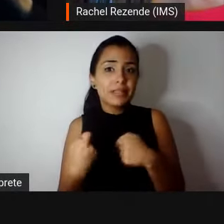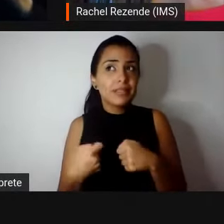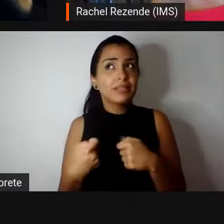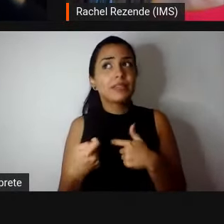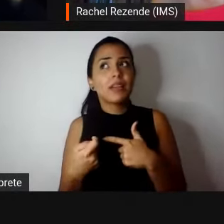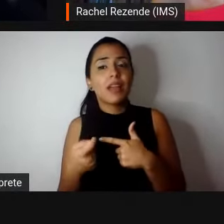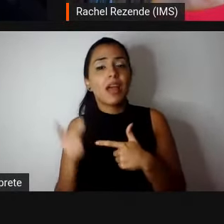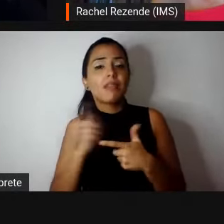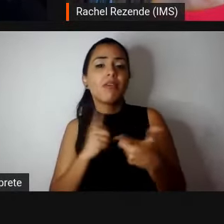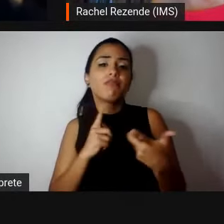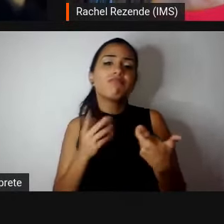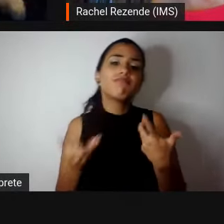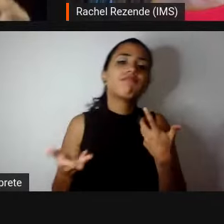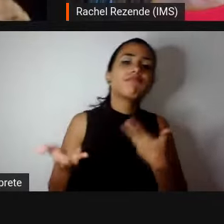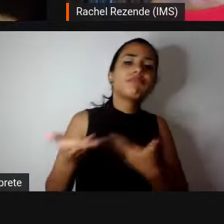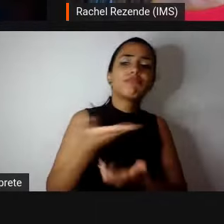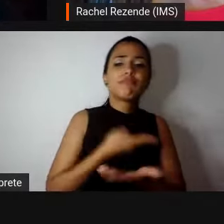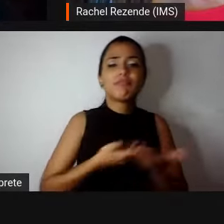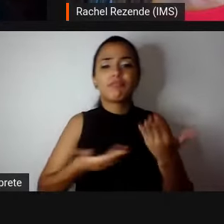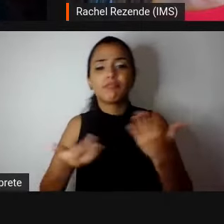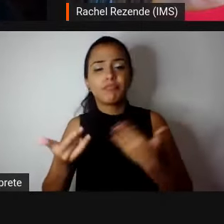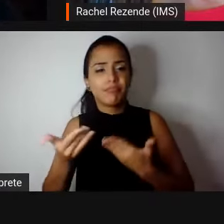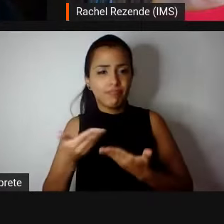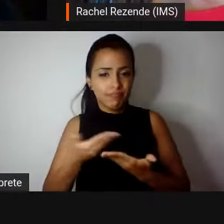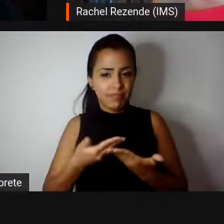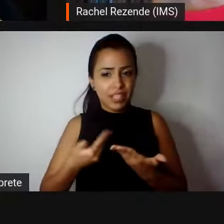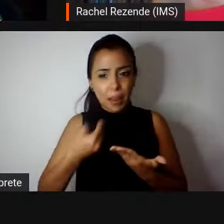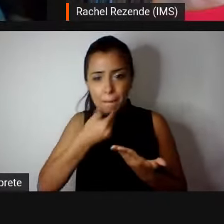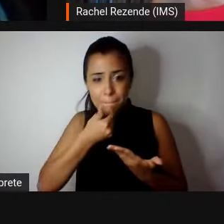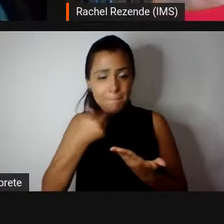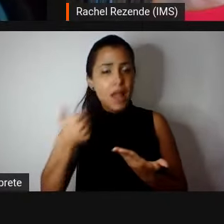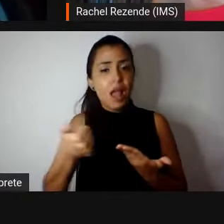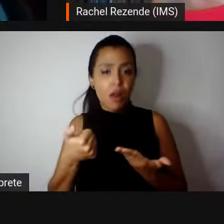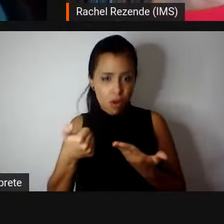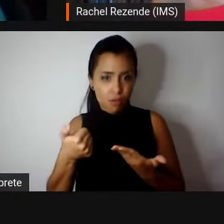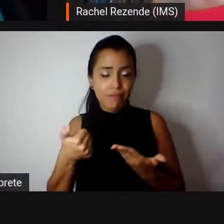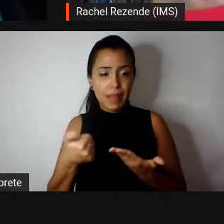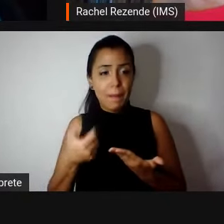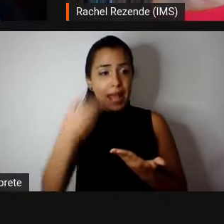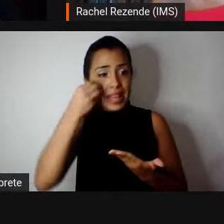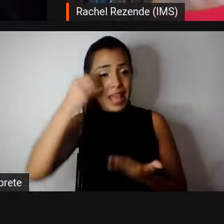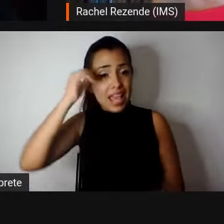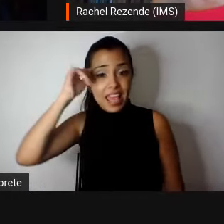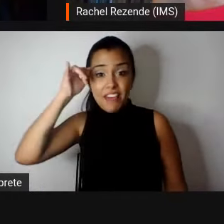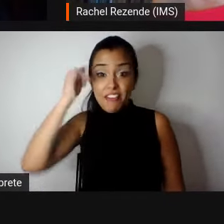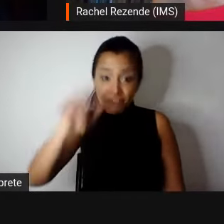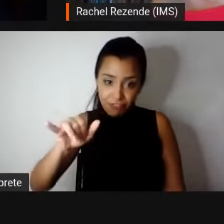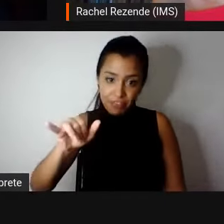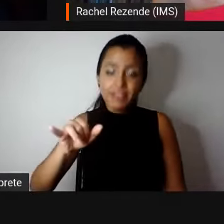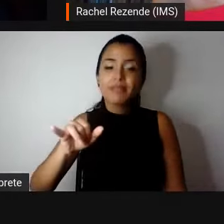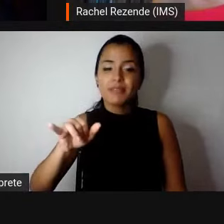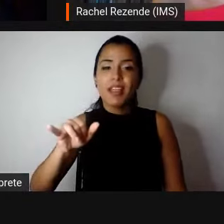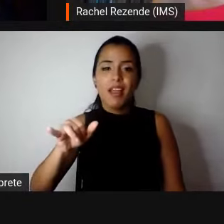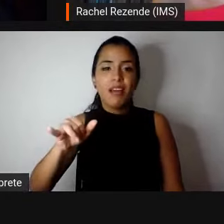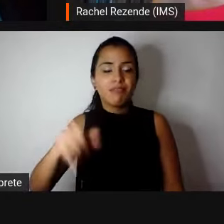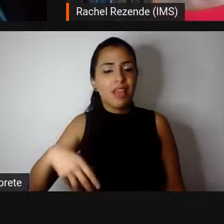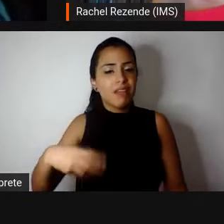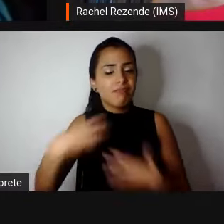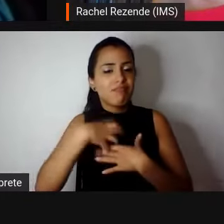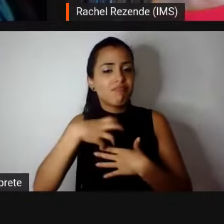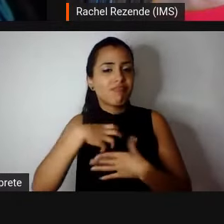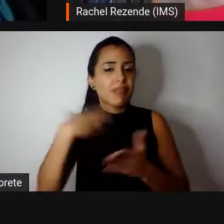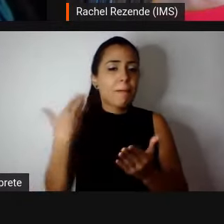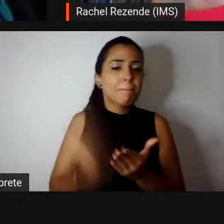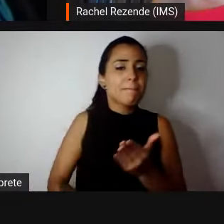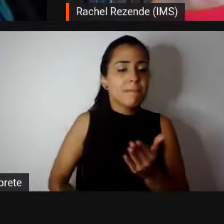pouco em início, meio e fim, para não tirar o sentido total. Então, o livro